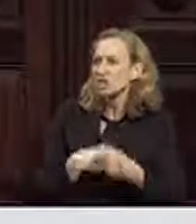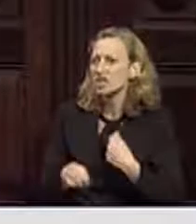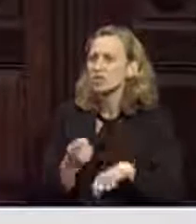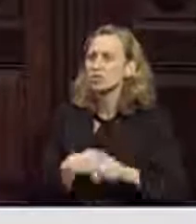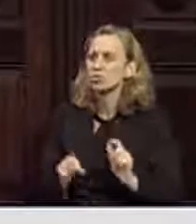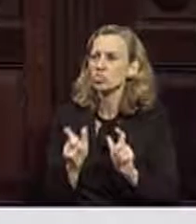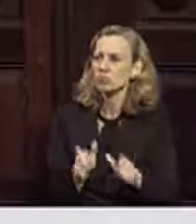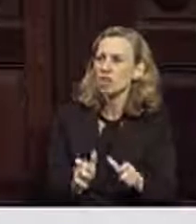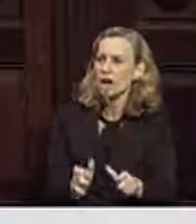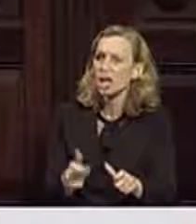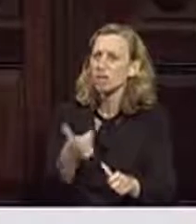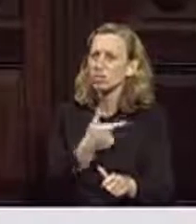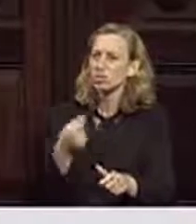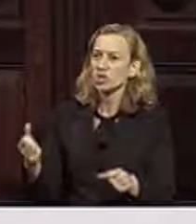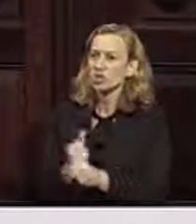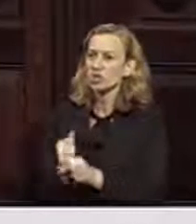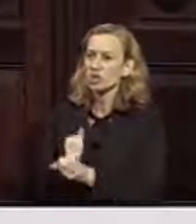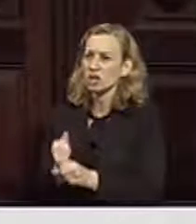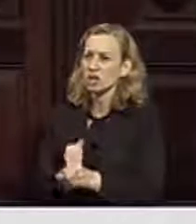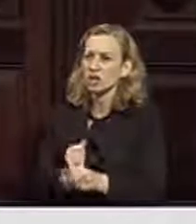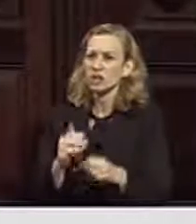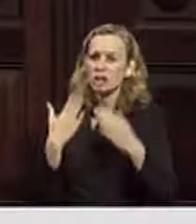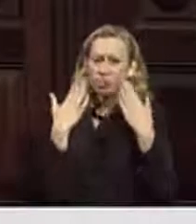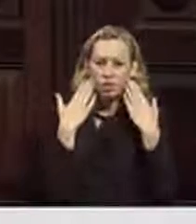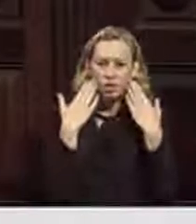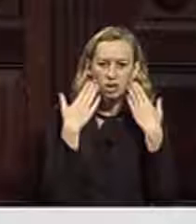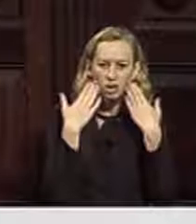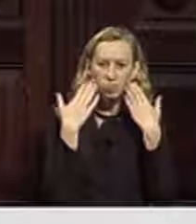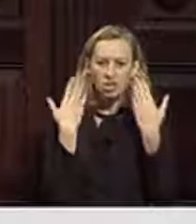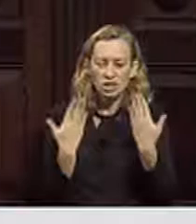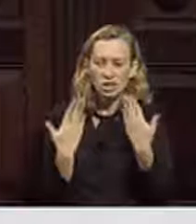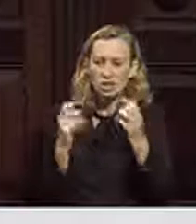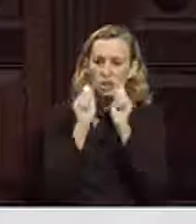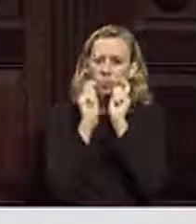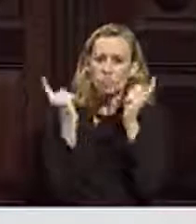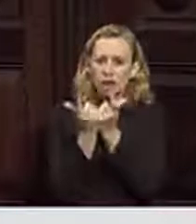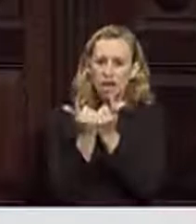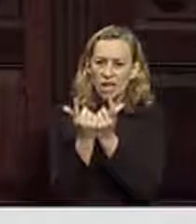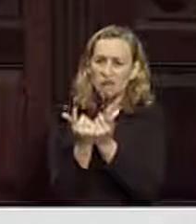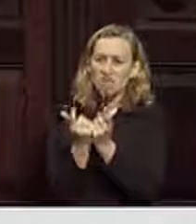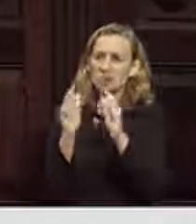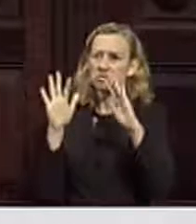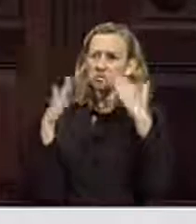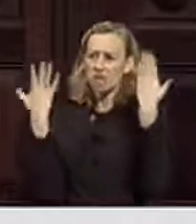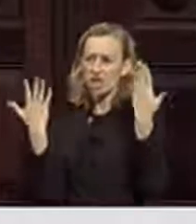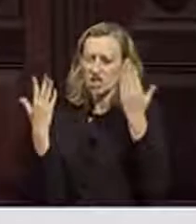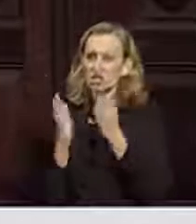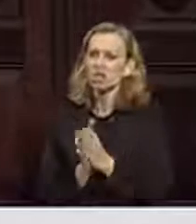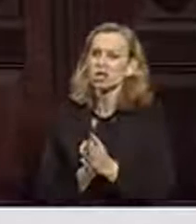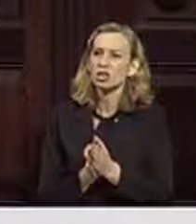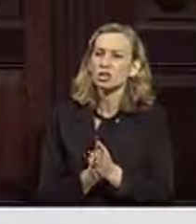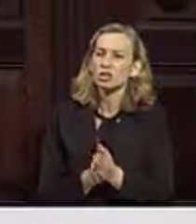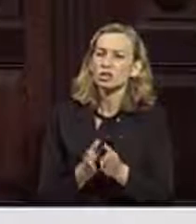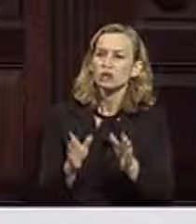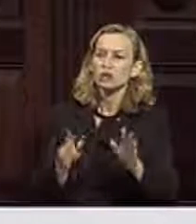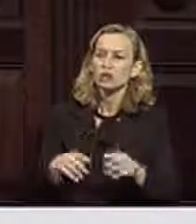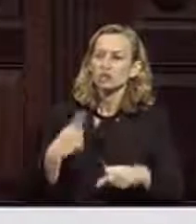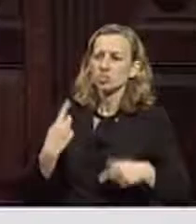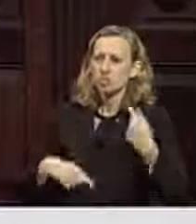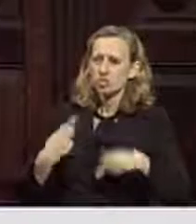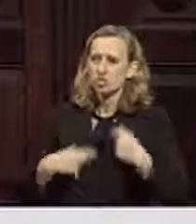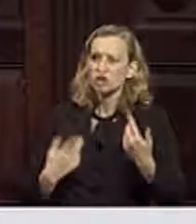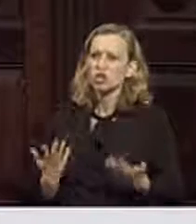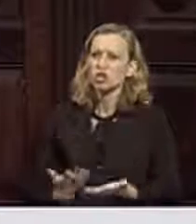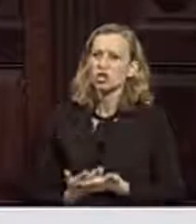Nós realizaremos uma exposição aqui no Palácio, uma série de eventos, iniciando exatamente por esse debate,